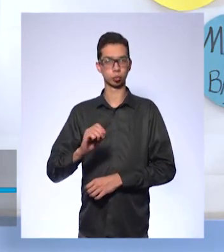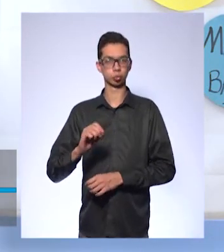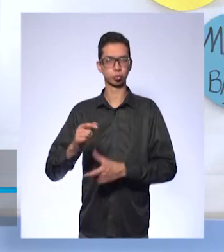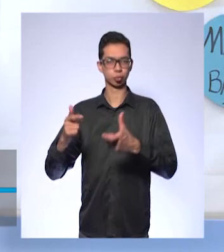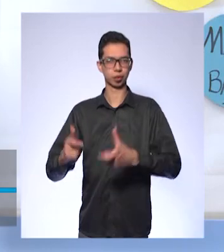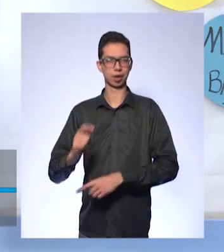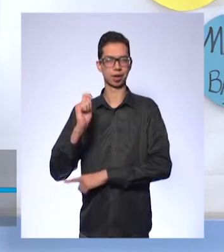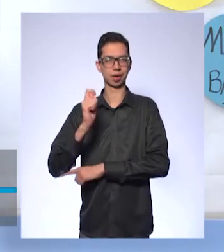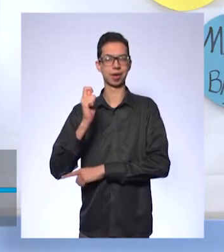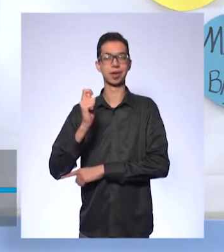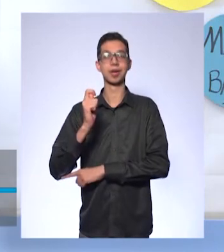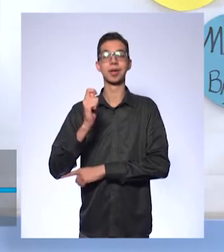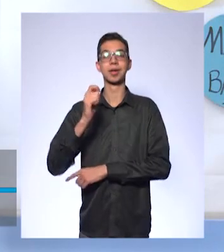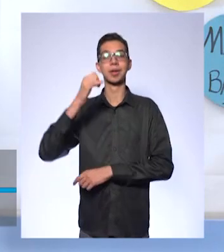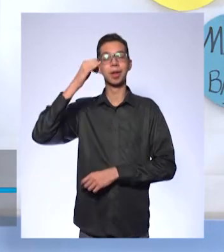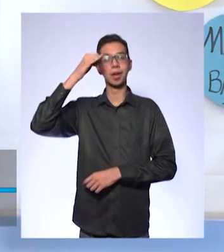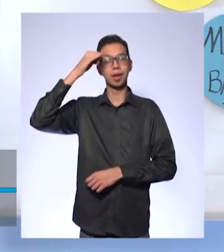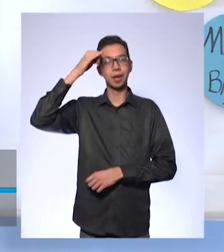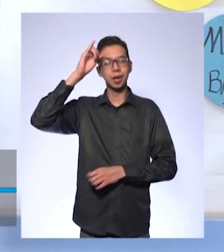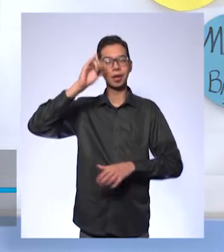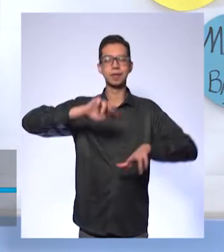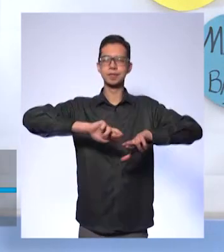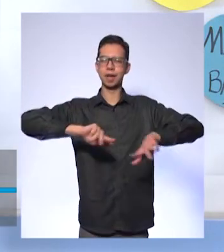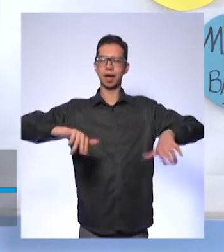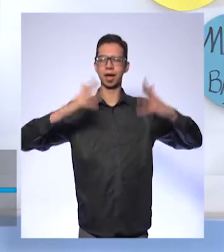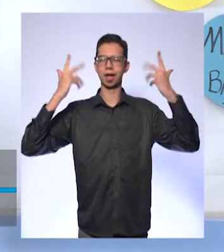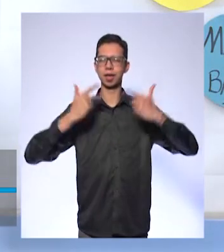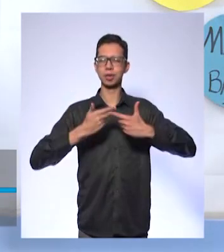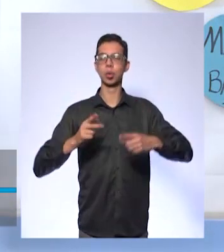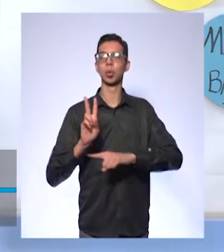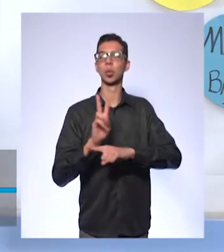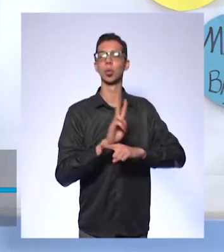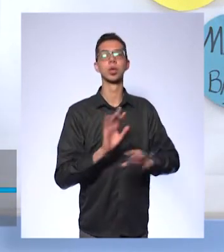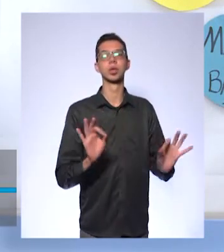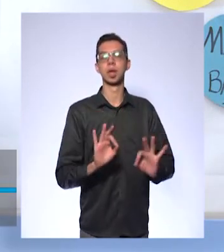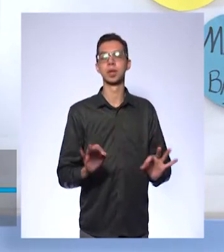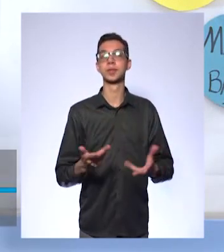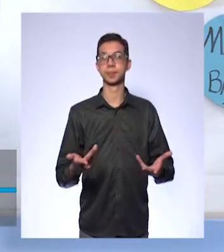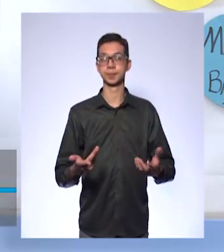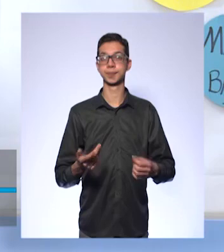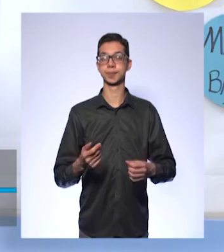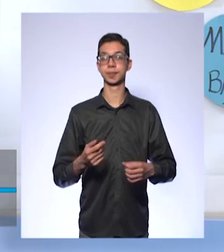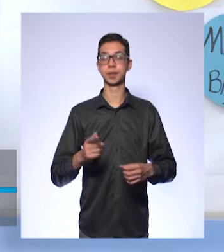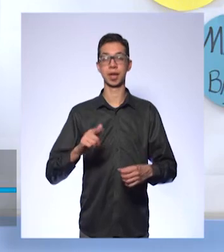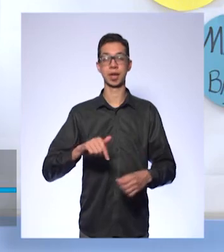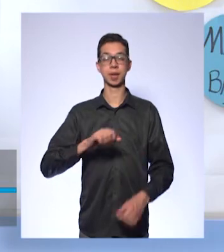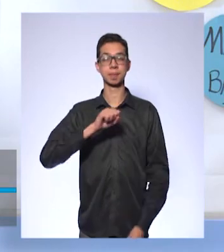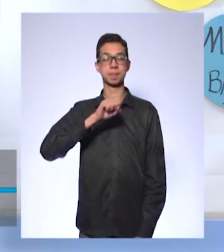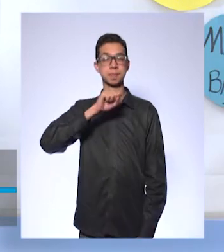coisa terrível, e essa praga ficou por conta daí dos estancieiros, eles que tiveram que, depois,